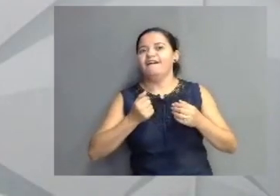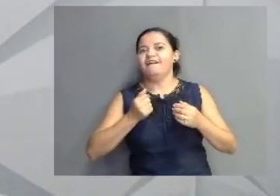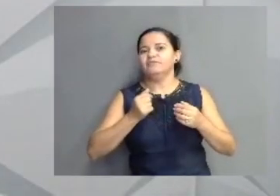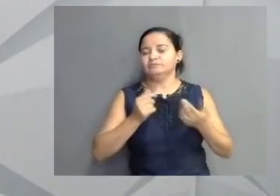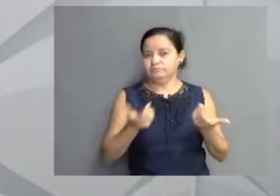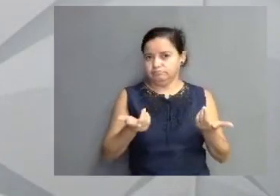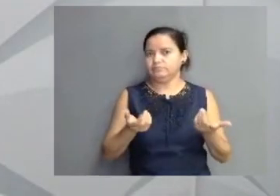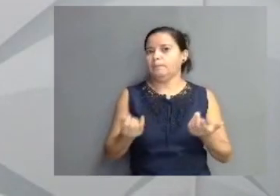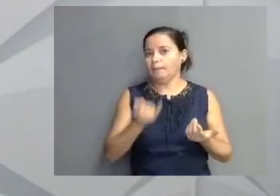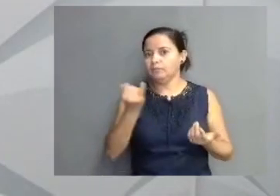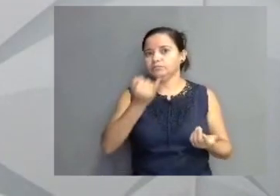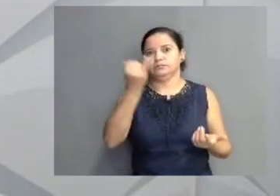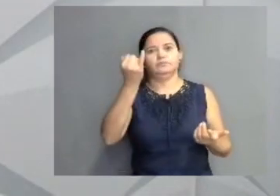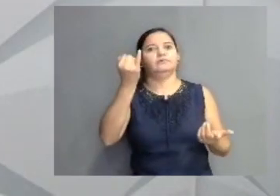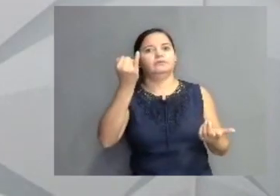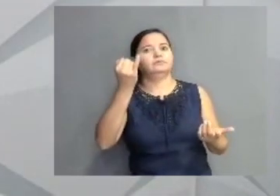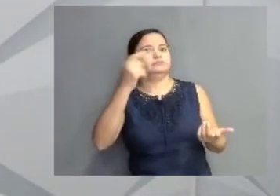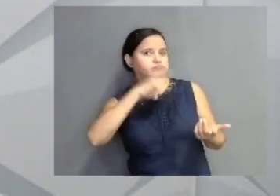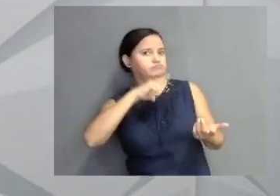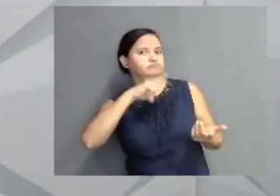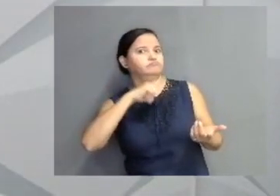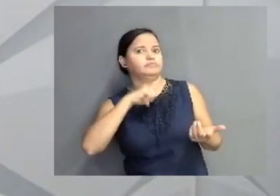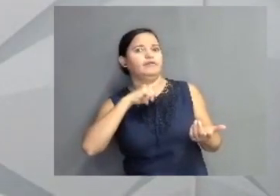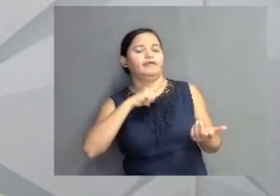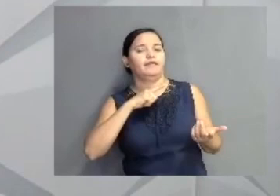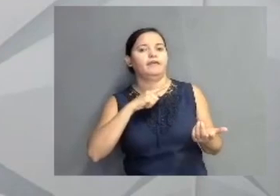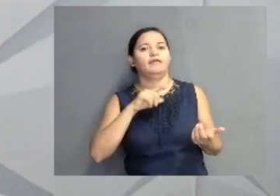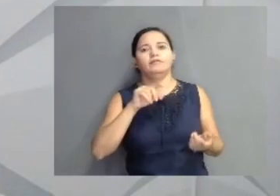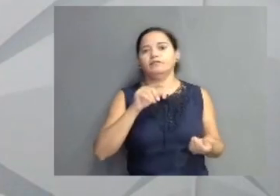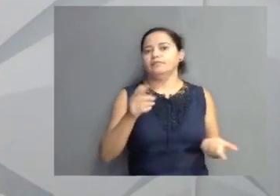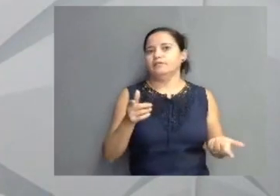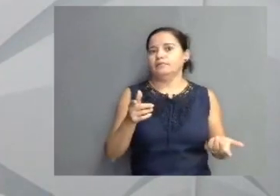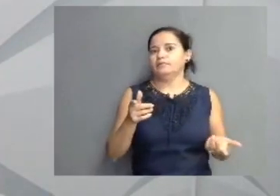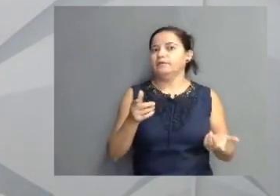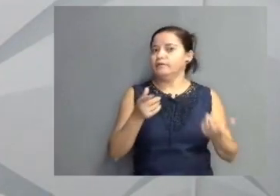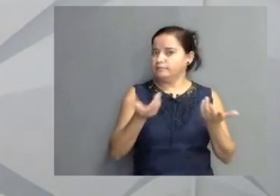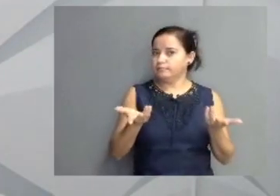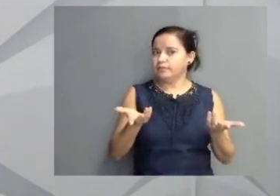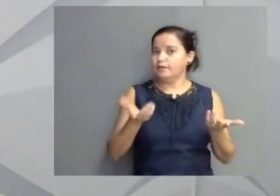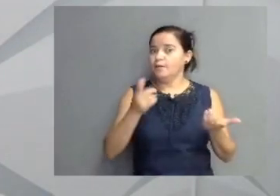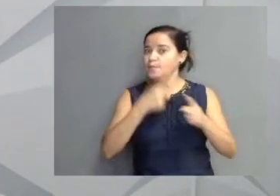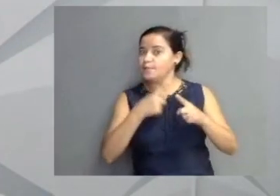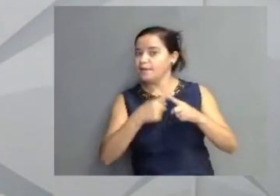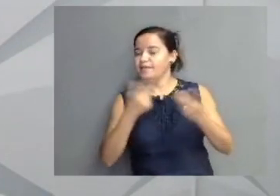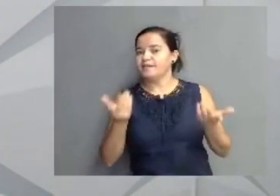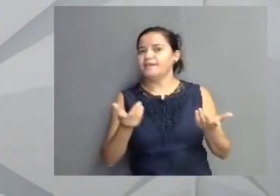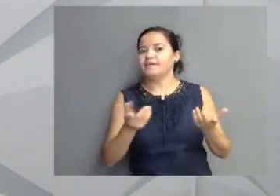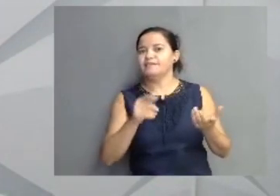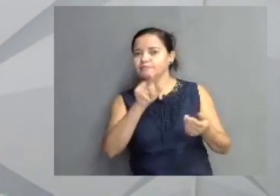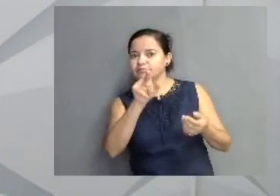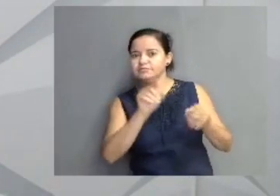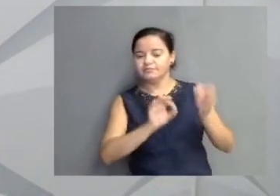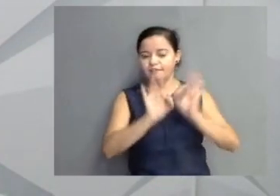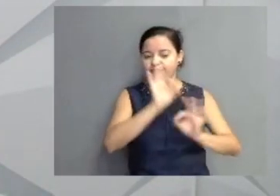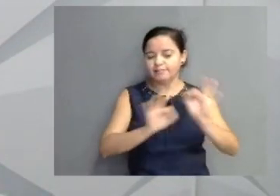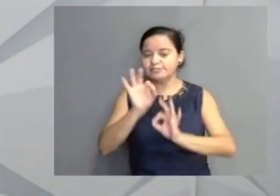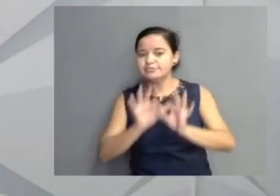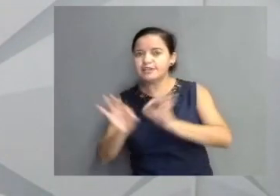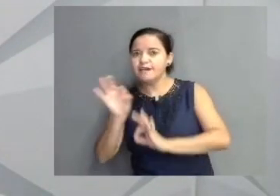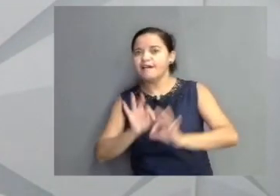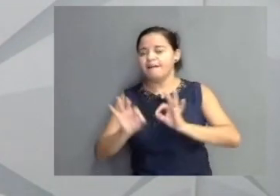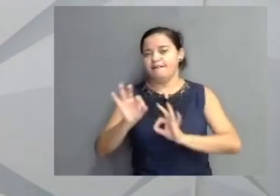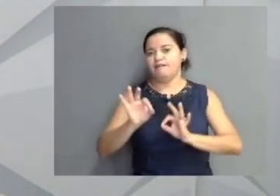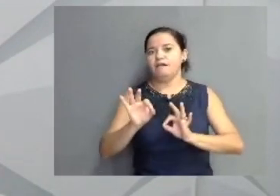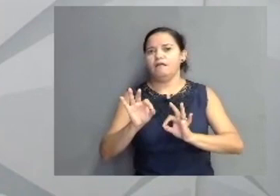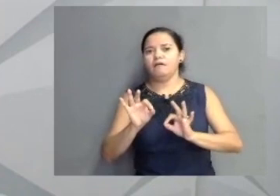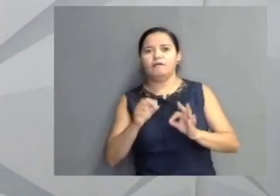ponto também é bastante importante, tal qual o primeiro ponto, tá certo? Porque organizar esse material é